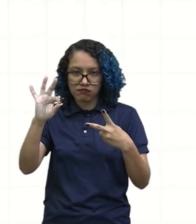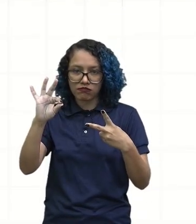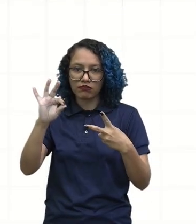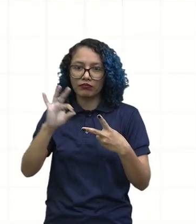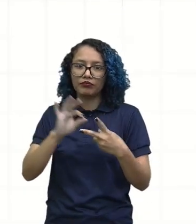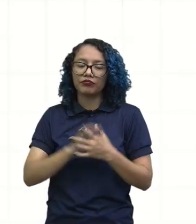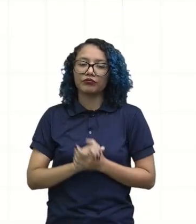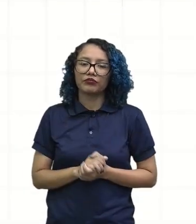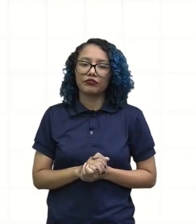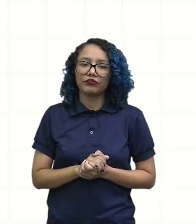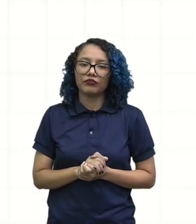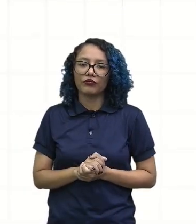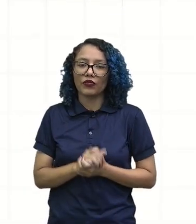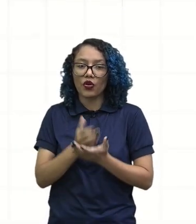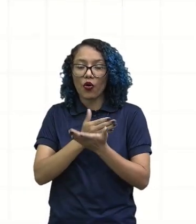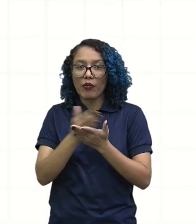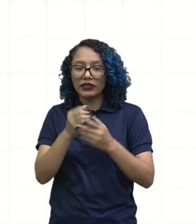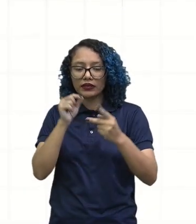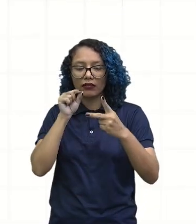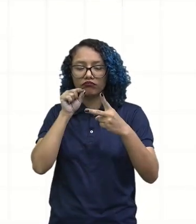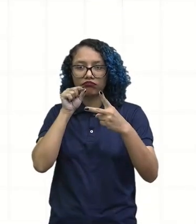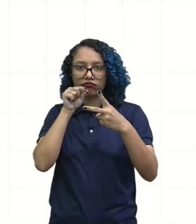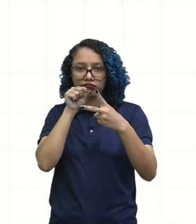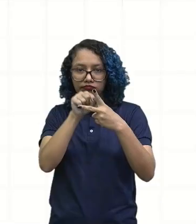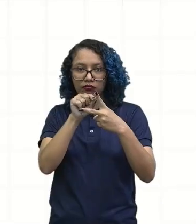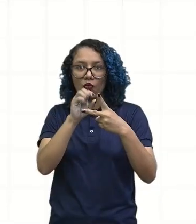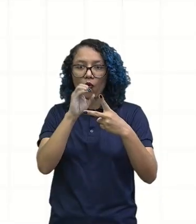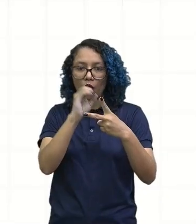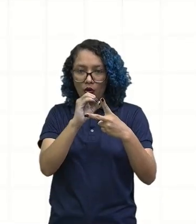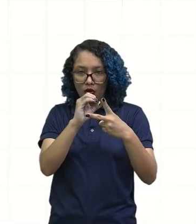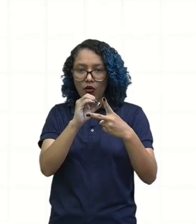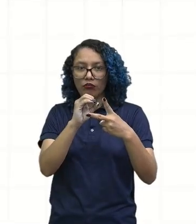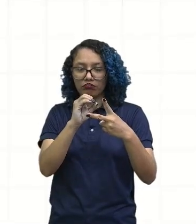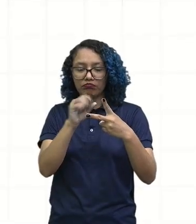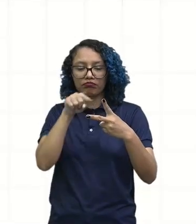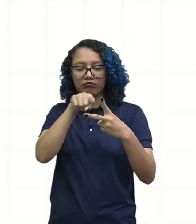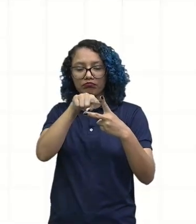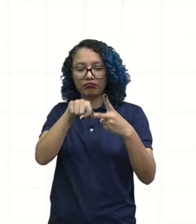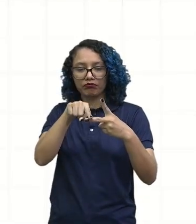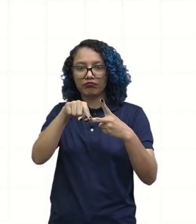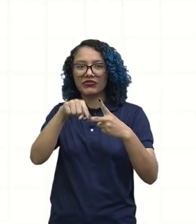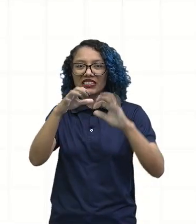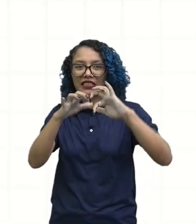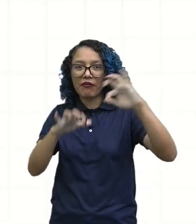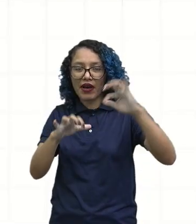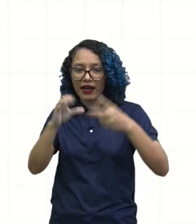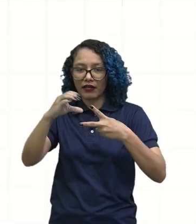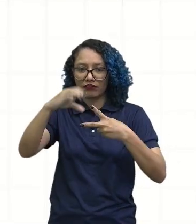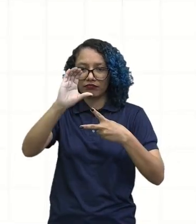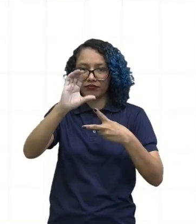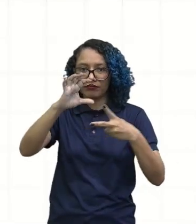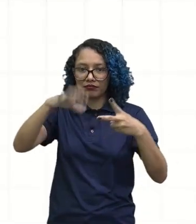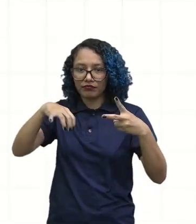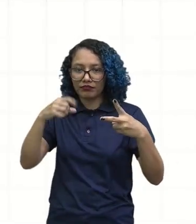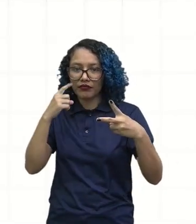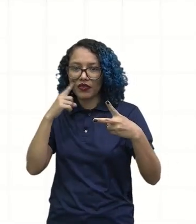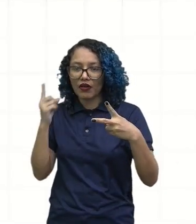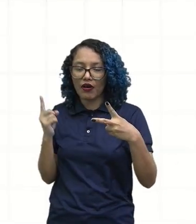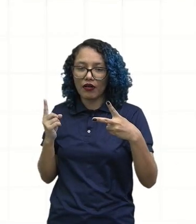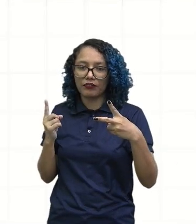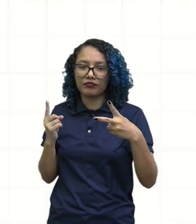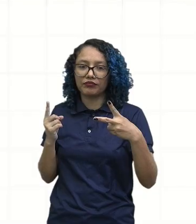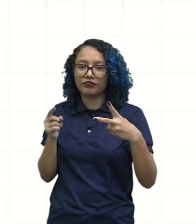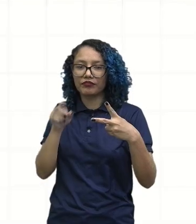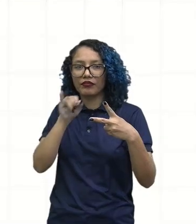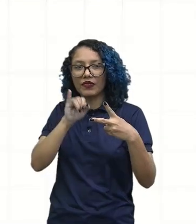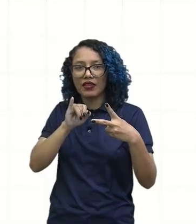do ponto O e divide o ângulo AOB em dois ângulos congruentes. Dito isto, ó, temos aqui uma imagem que